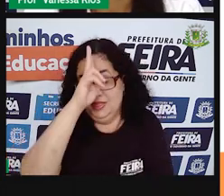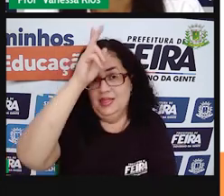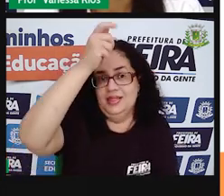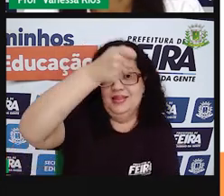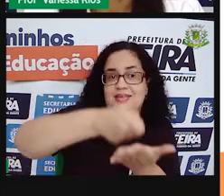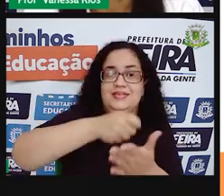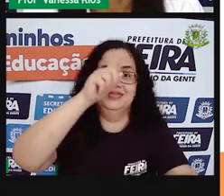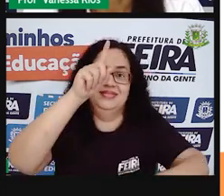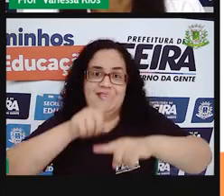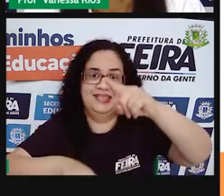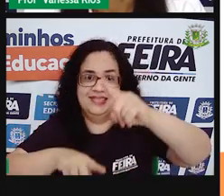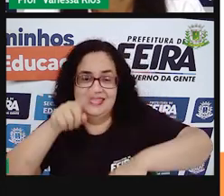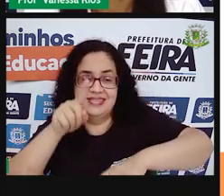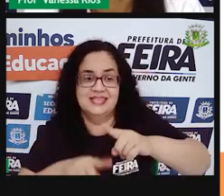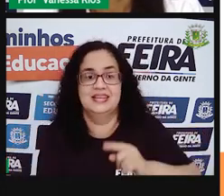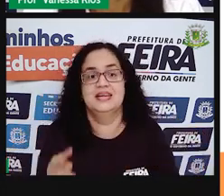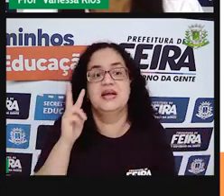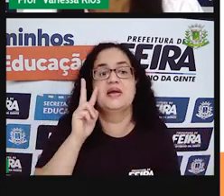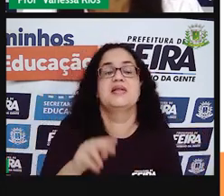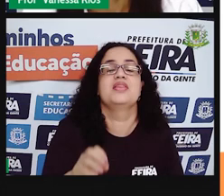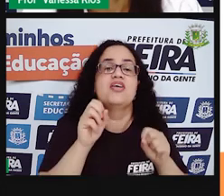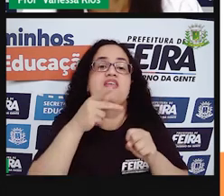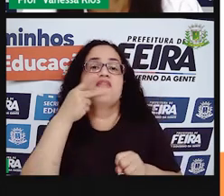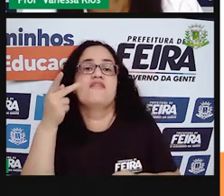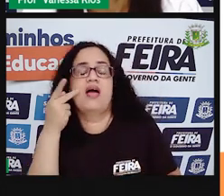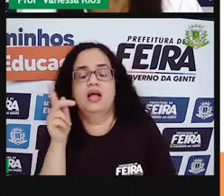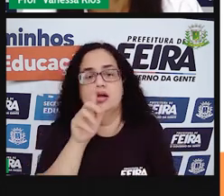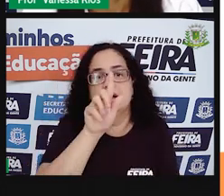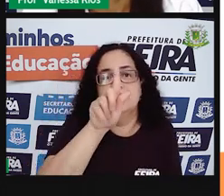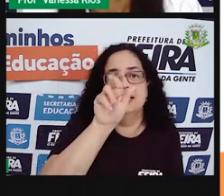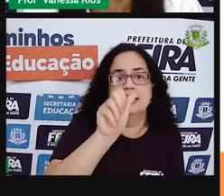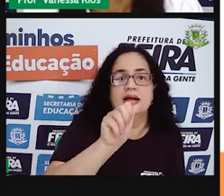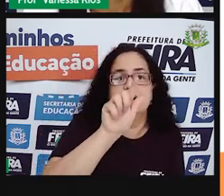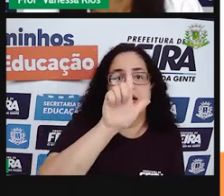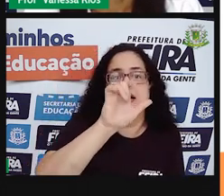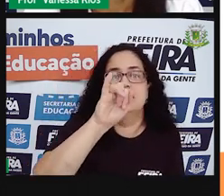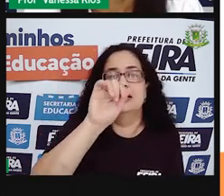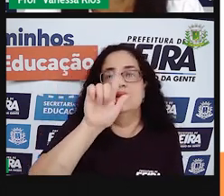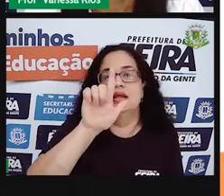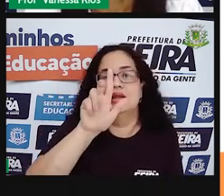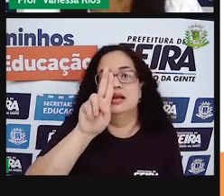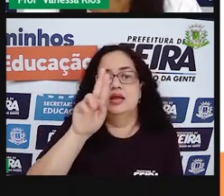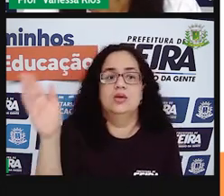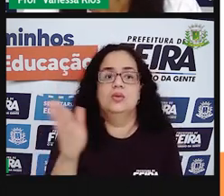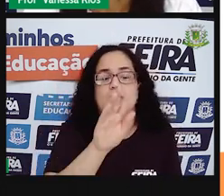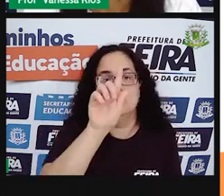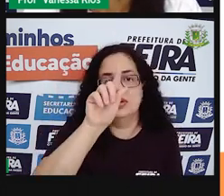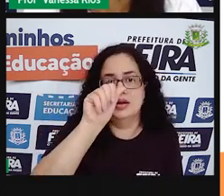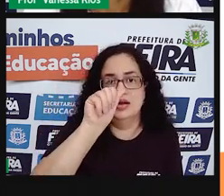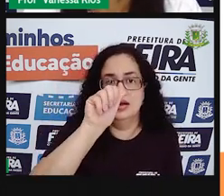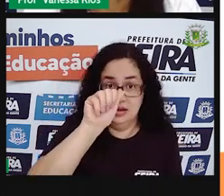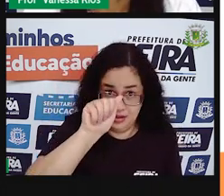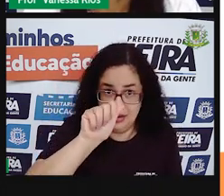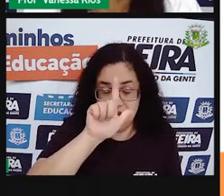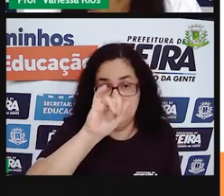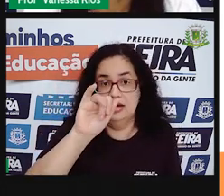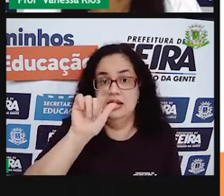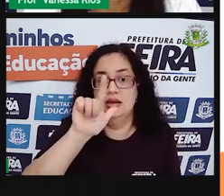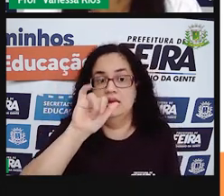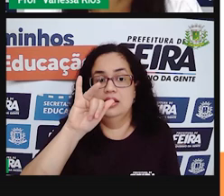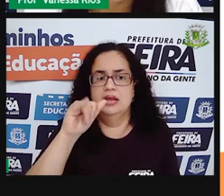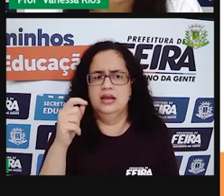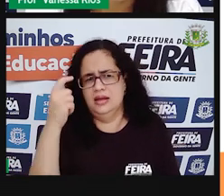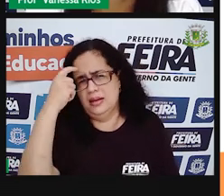dos materiais. Quando a gente fala também em Galileu Galilei, a gente também lembra muito aí de questões